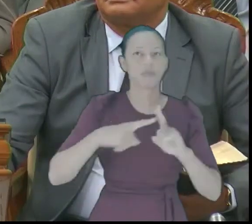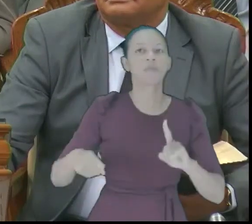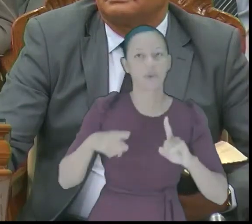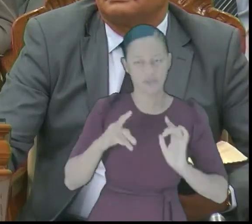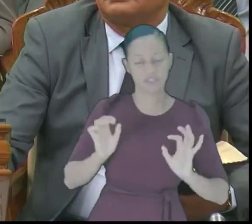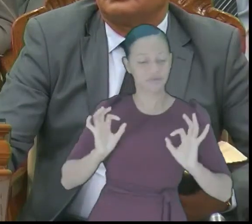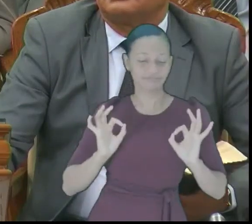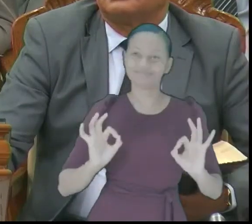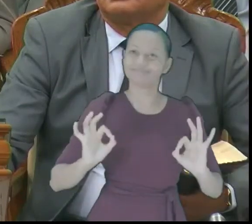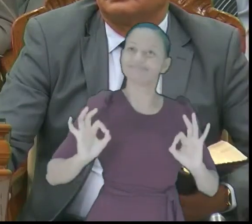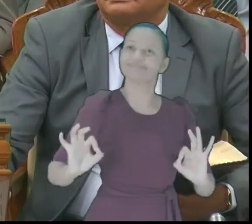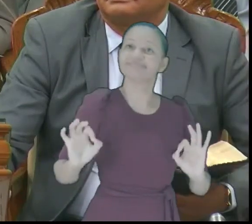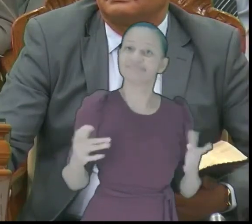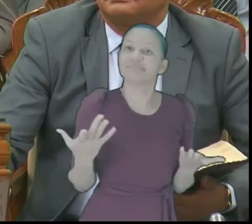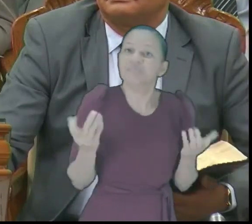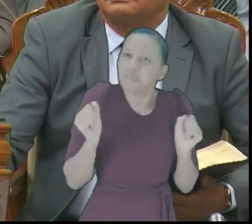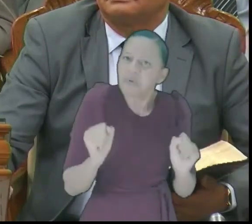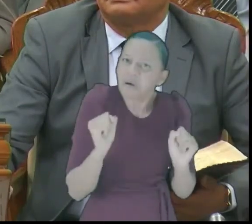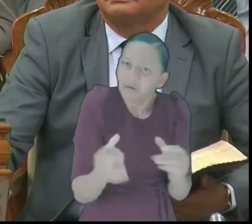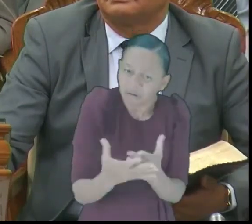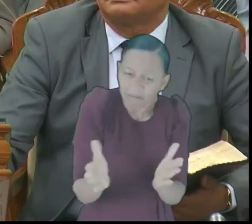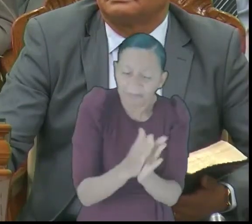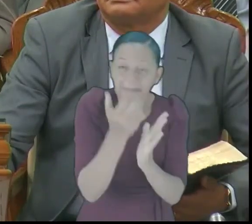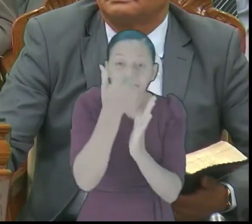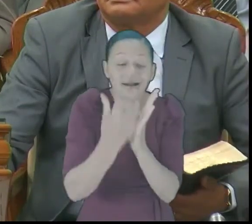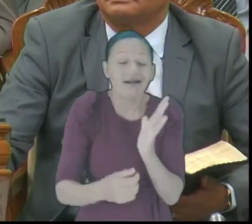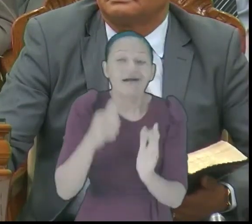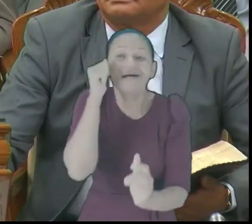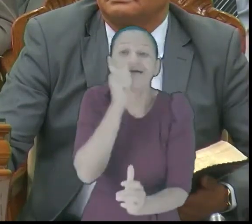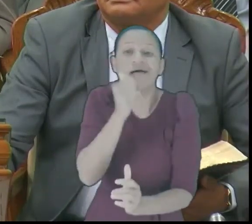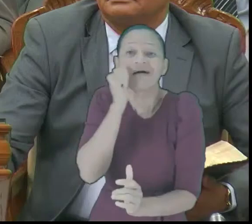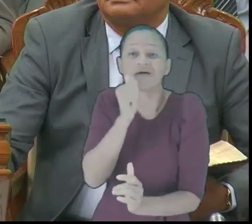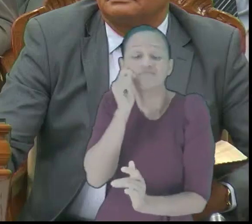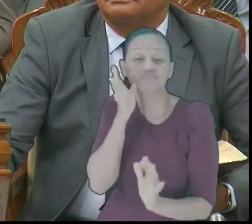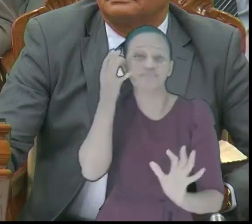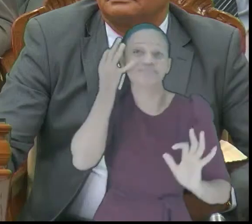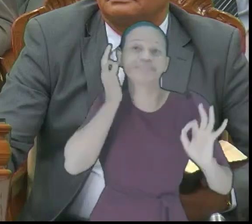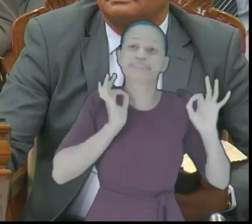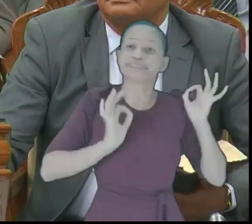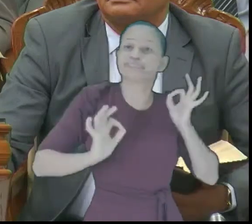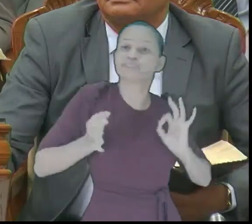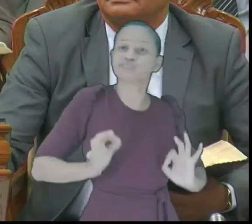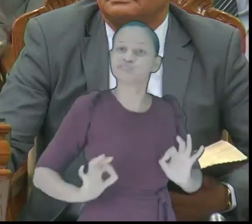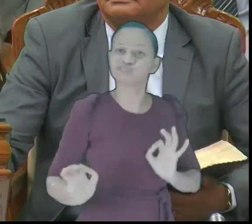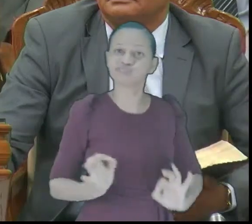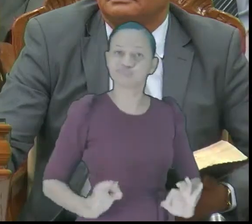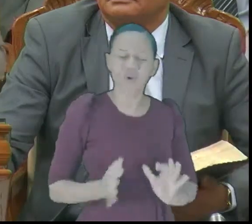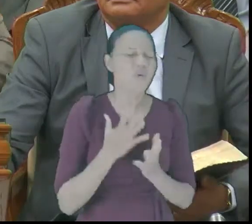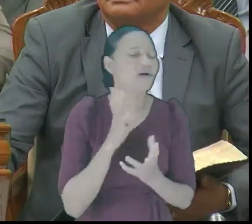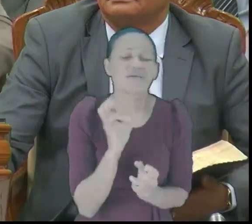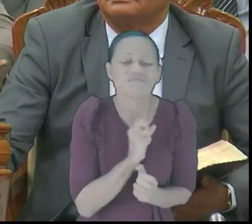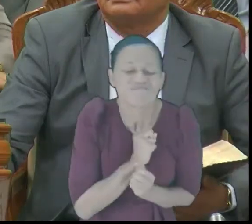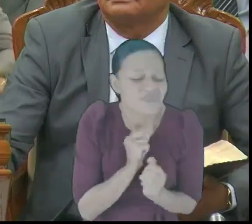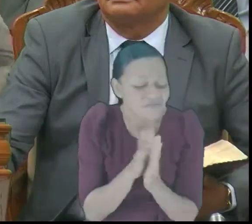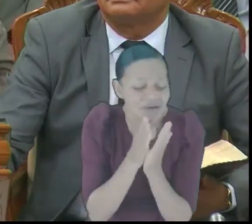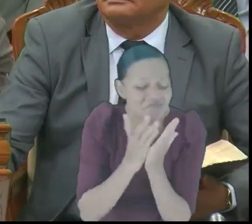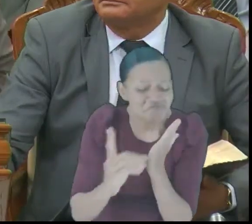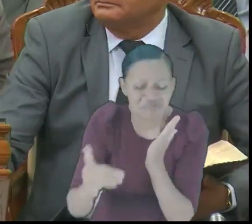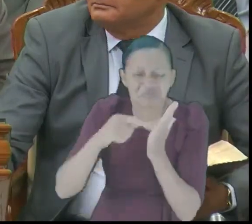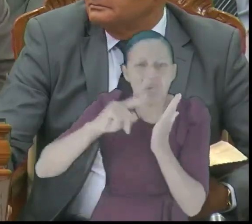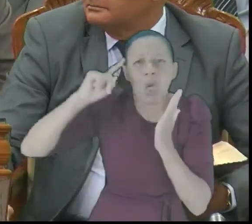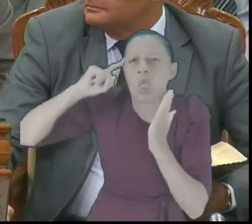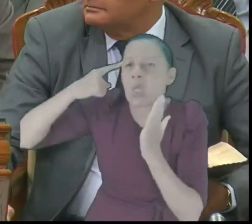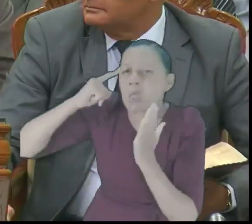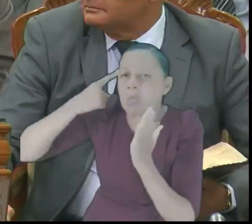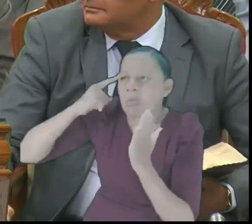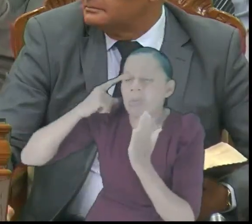não. A Bíblia diz que quer que as mulheres se ataviem. Olhe para cá, eu acho linda a Bíblia. Irmão, a Bíblia não ensina